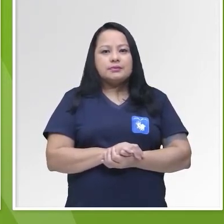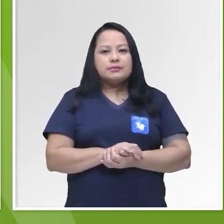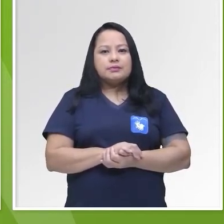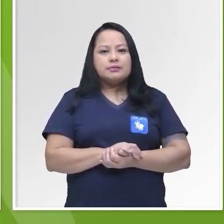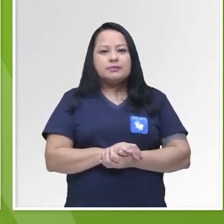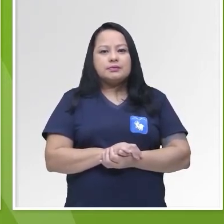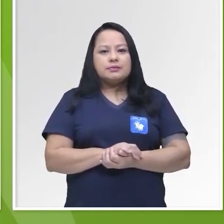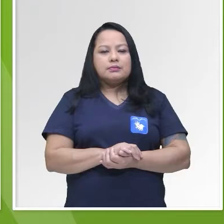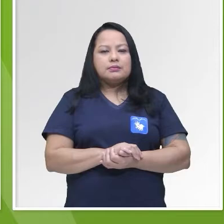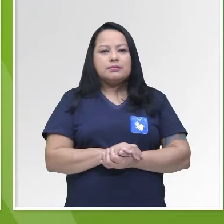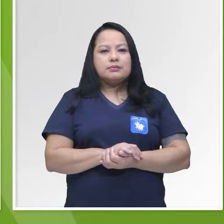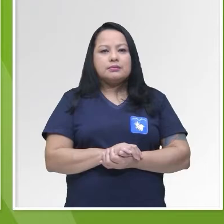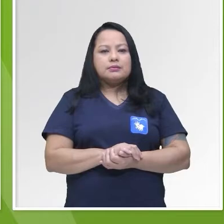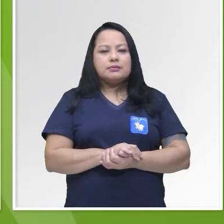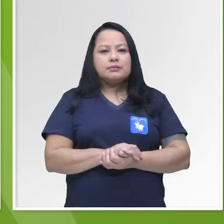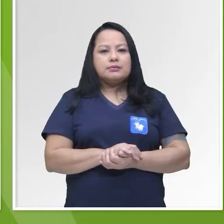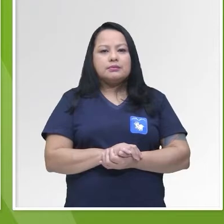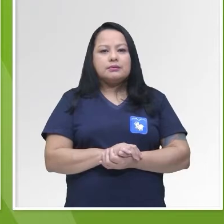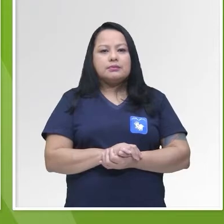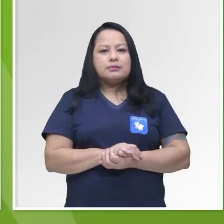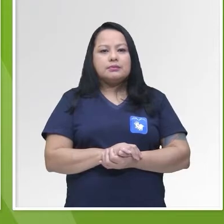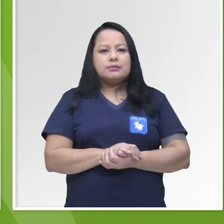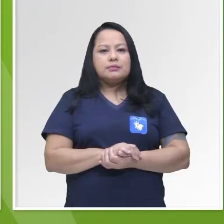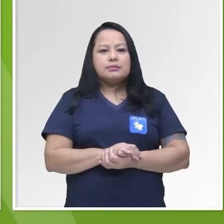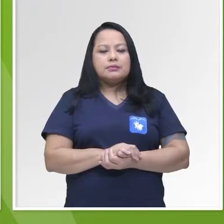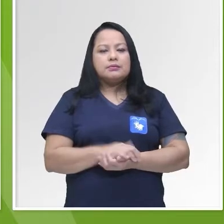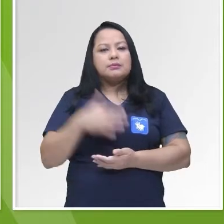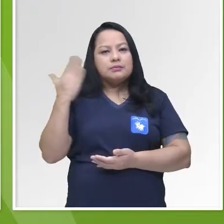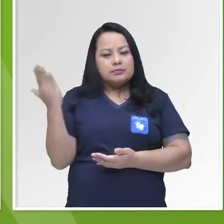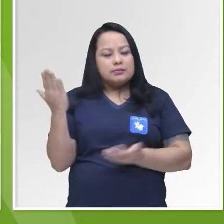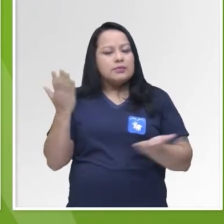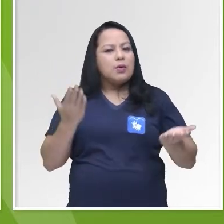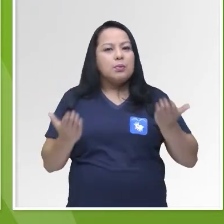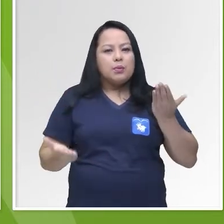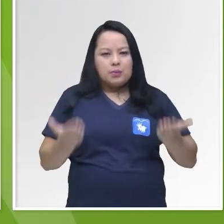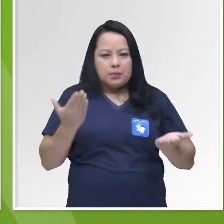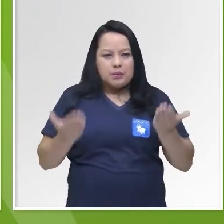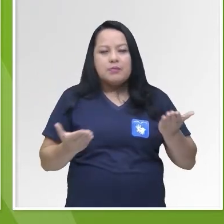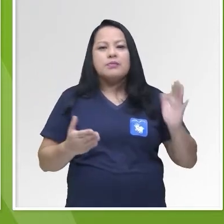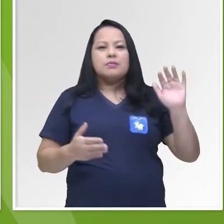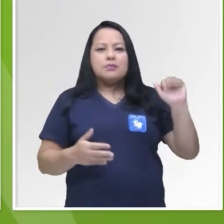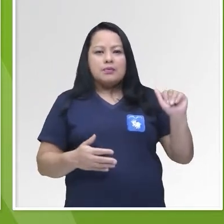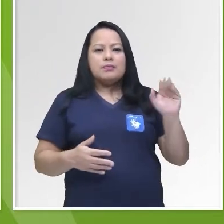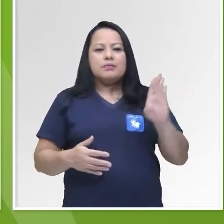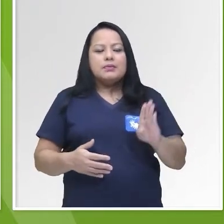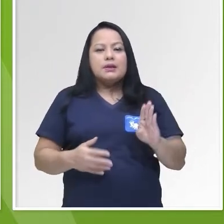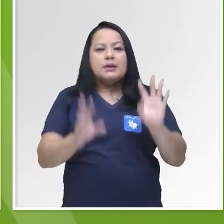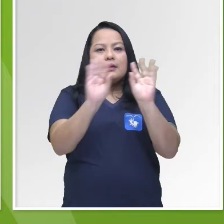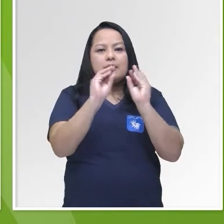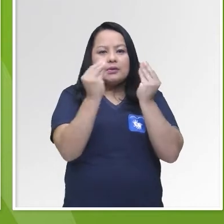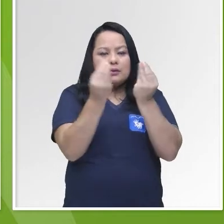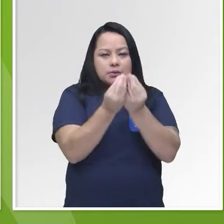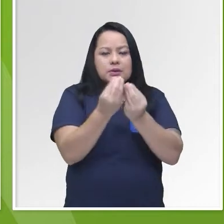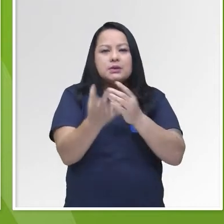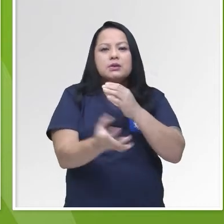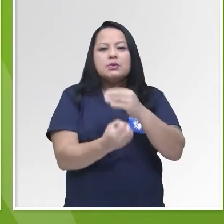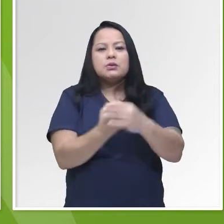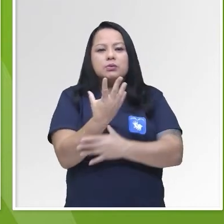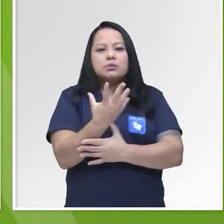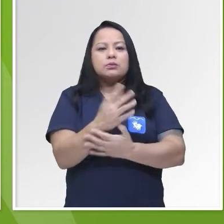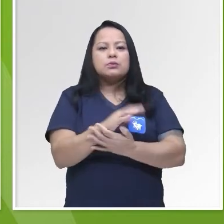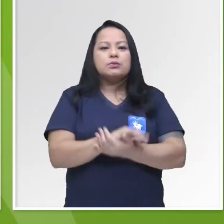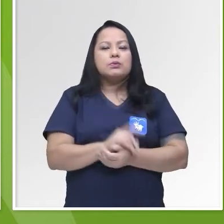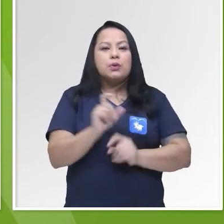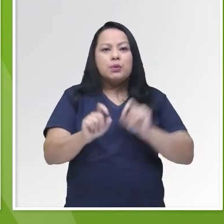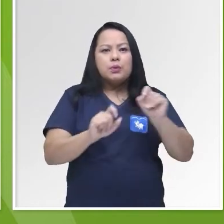Está aí representado, né? Por essa analogia, A e B. E essa substância vai gerar,